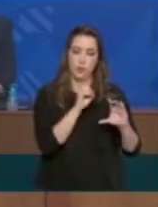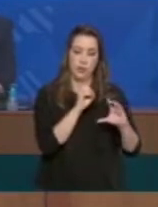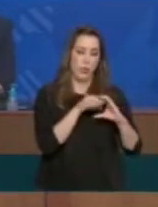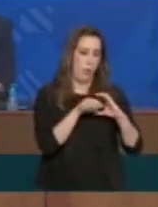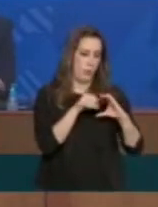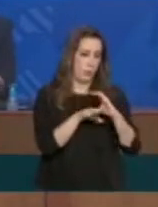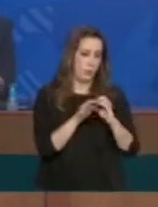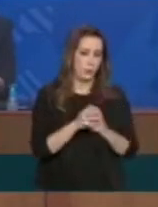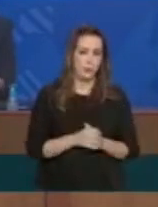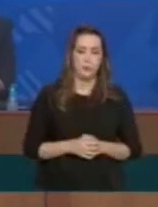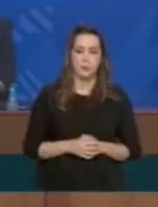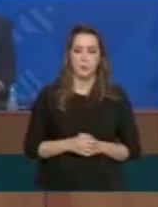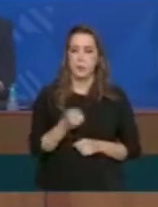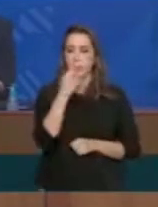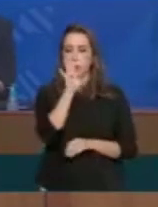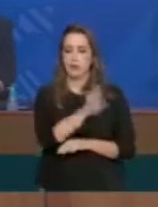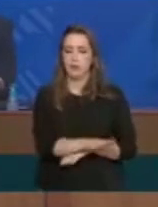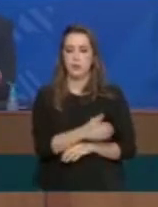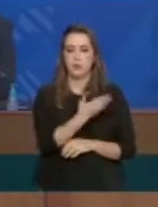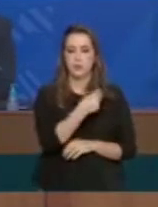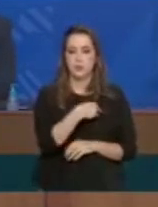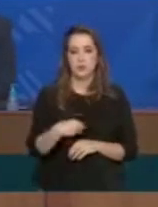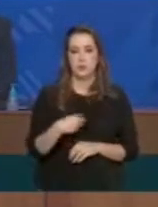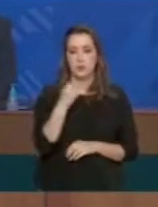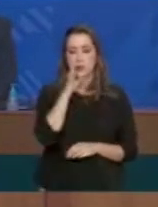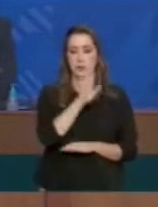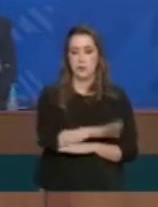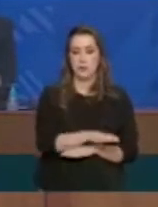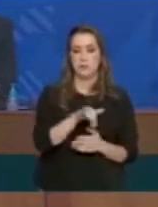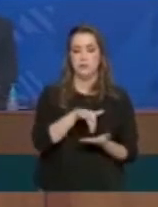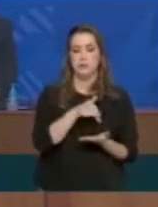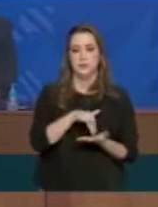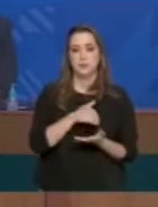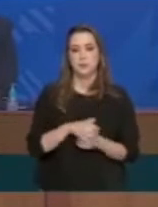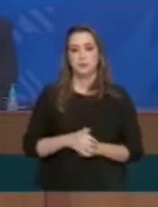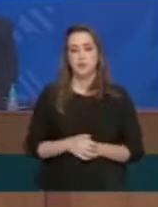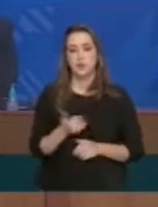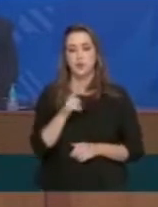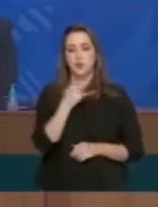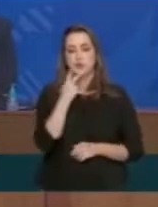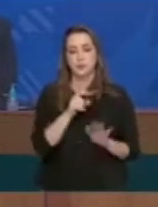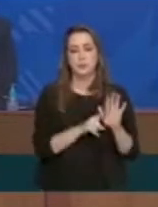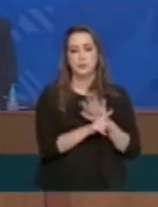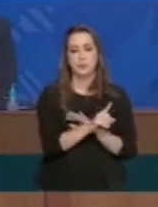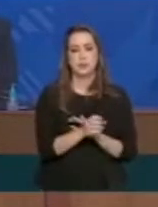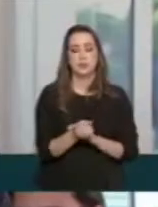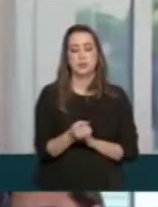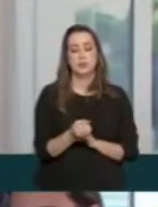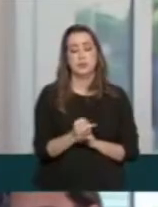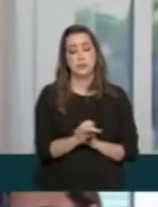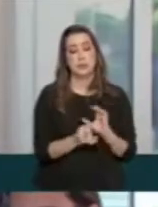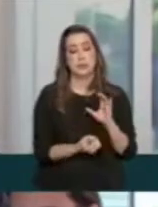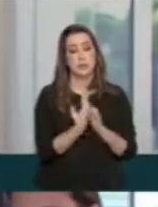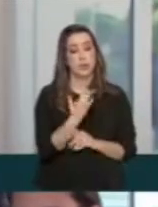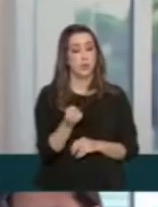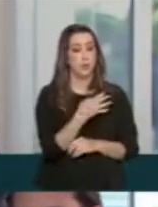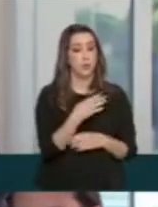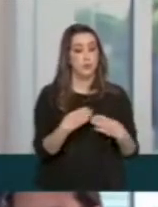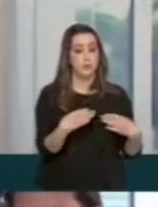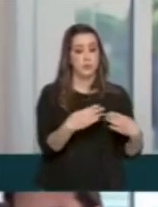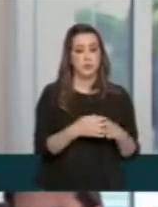Boa tarde, ministro, boa tarde, secretário. Ainda sobre a questão da eventual criação do novo Ministério, queria saber